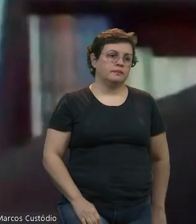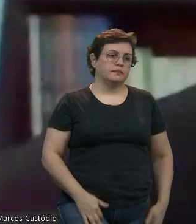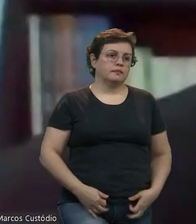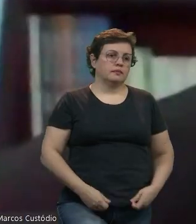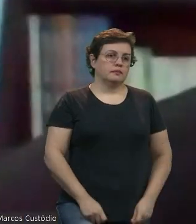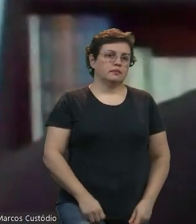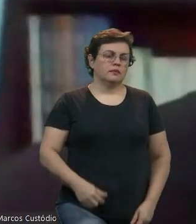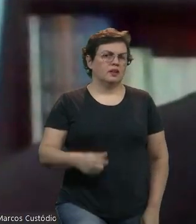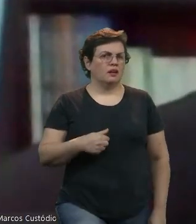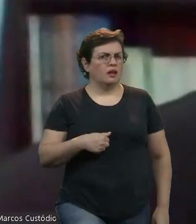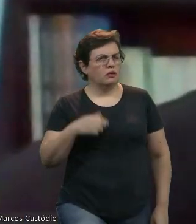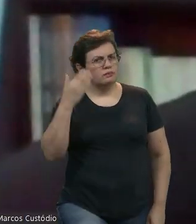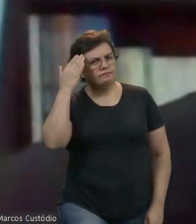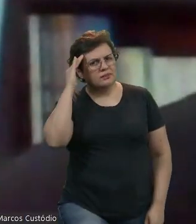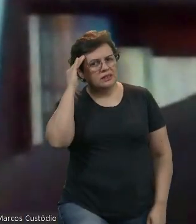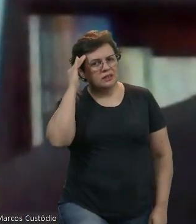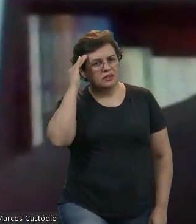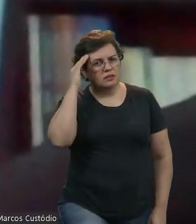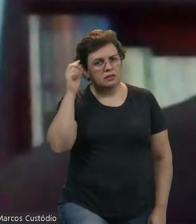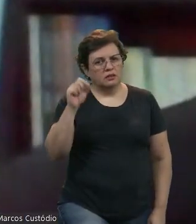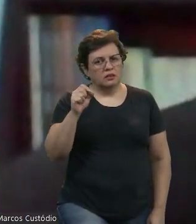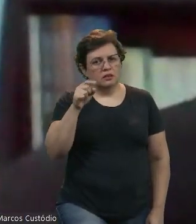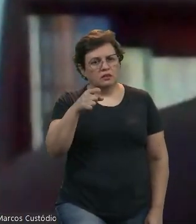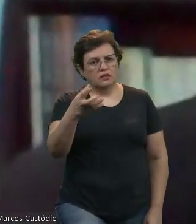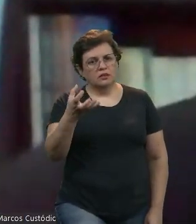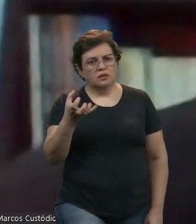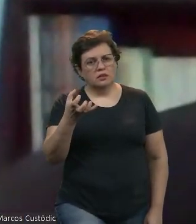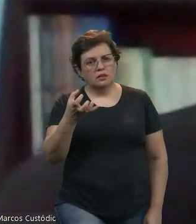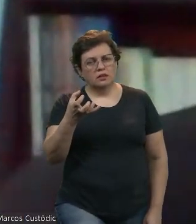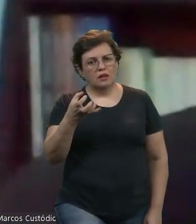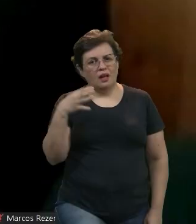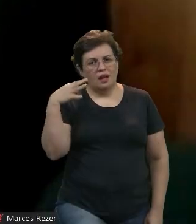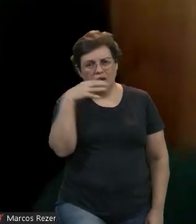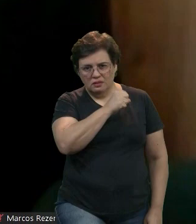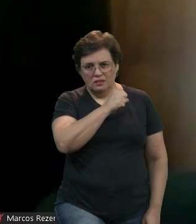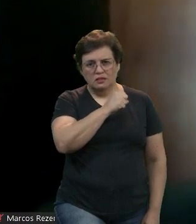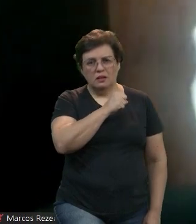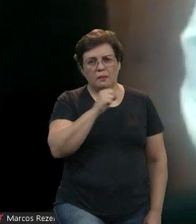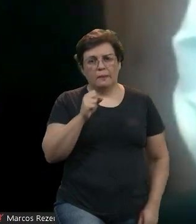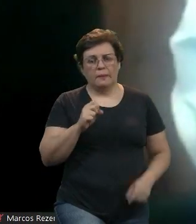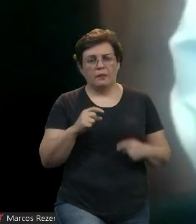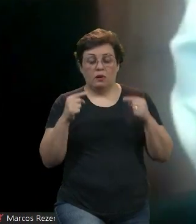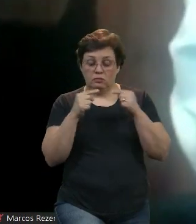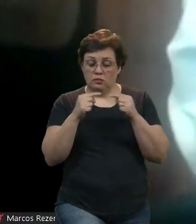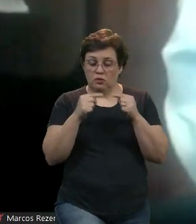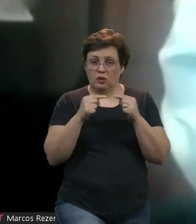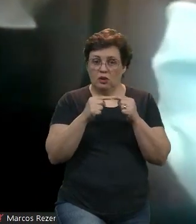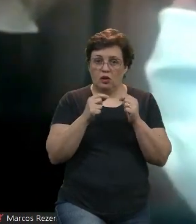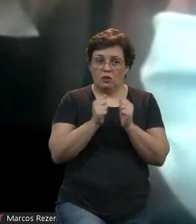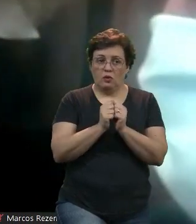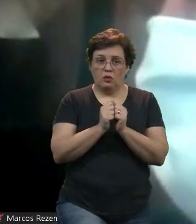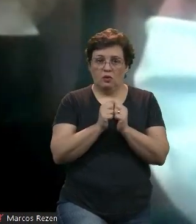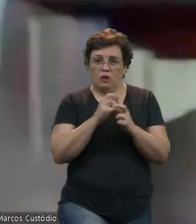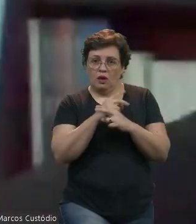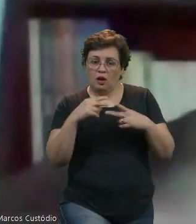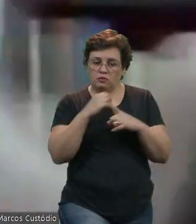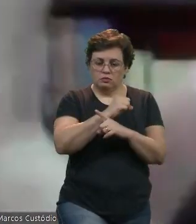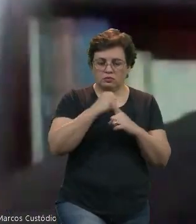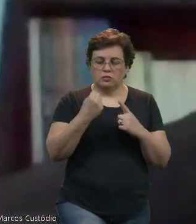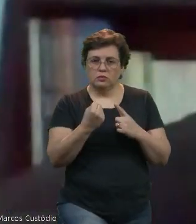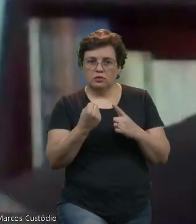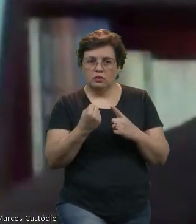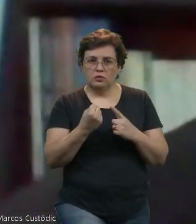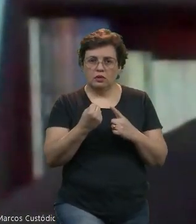presidente, eu estou entendendo, senhor presidente, que Vossa Excelência está querendo dar celeridade e uma sintonia aí com a dinâmica social, que